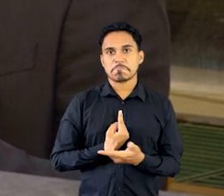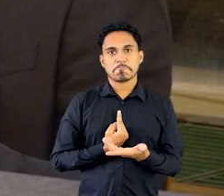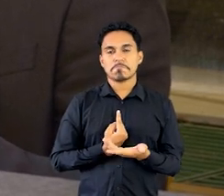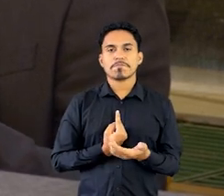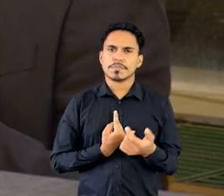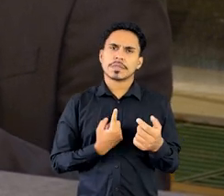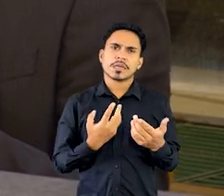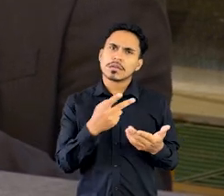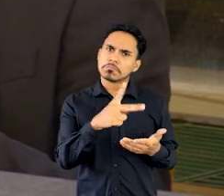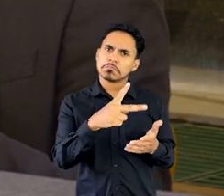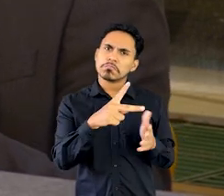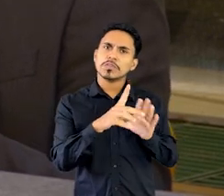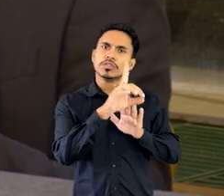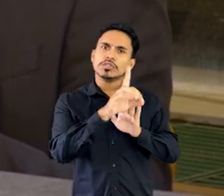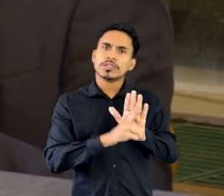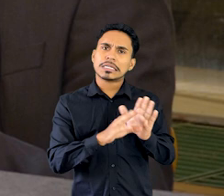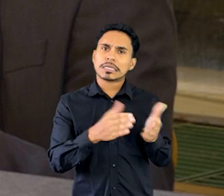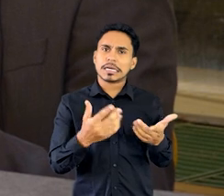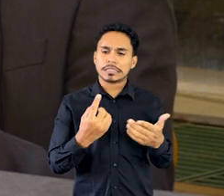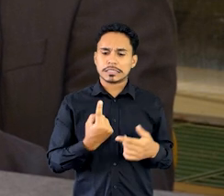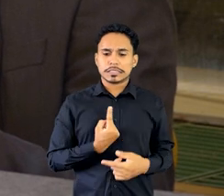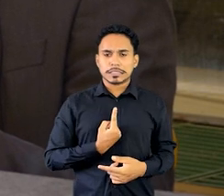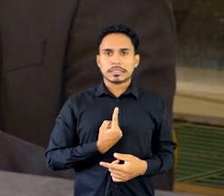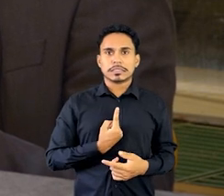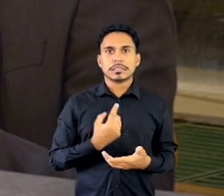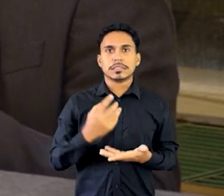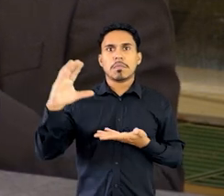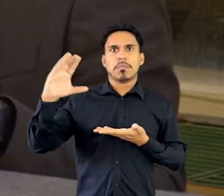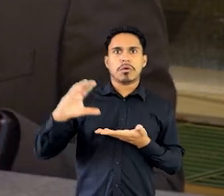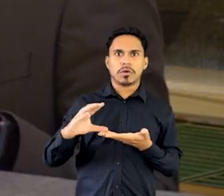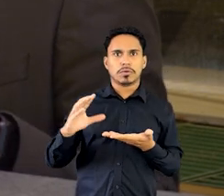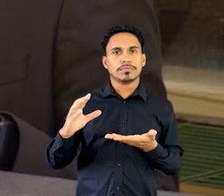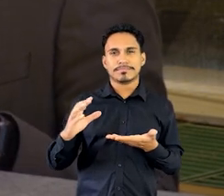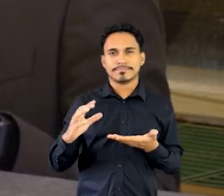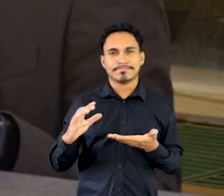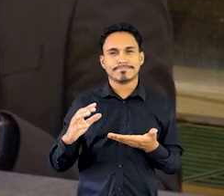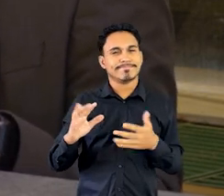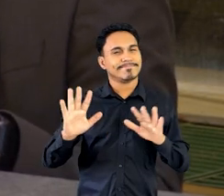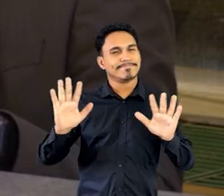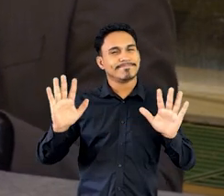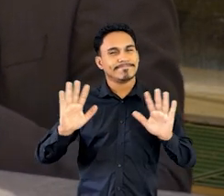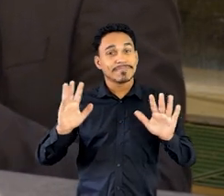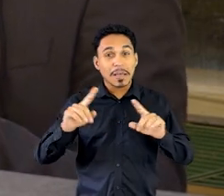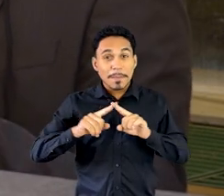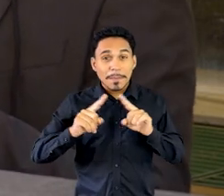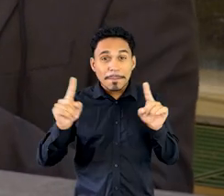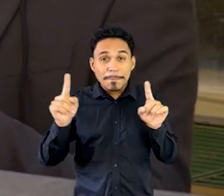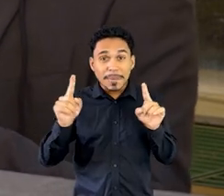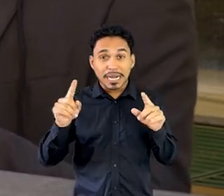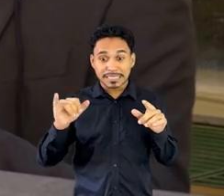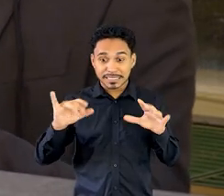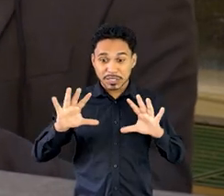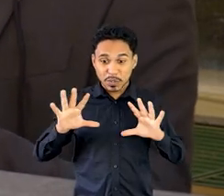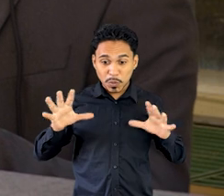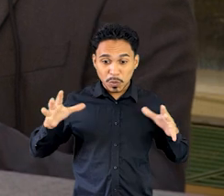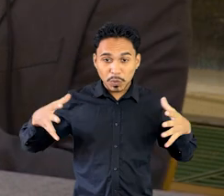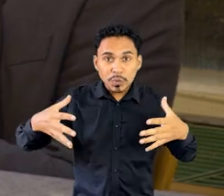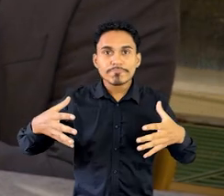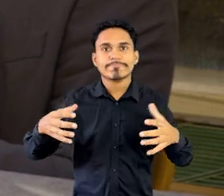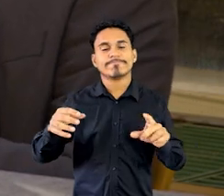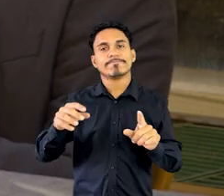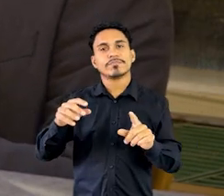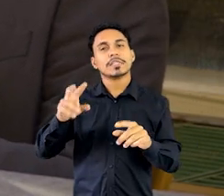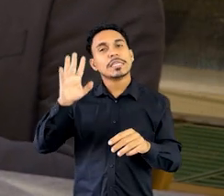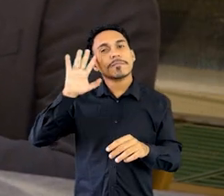ele olha e ele tem o direito de fazer isso é parte do escrutínio o cidadão ele olha e fala Meu Deus é muito dinheiro mas se ele olha esse dinheiro sem a